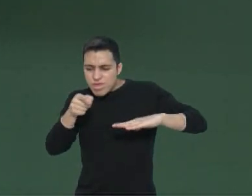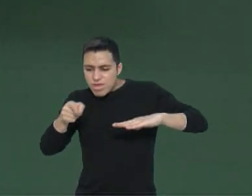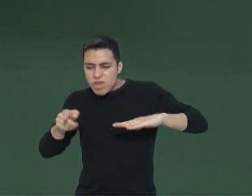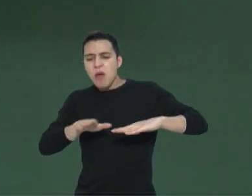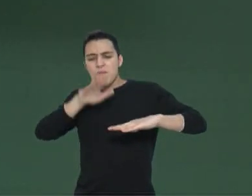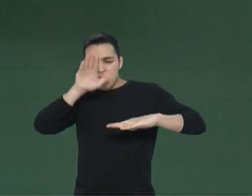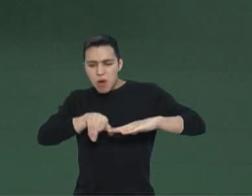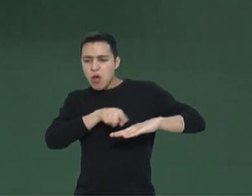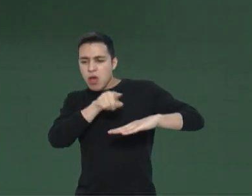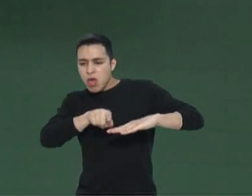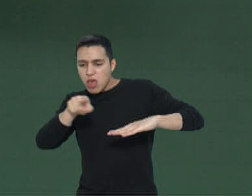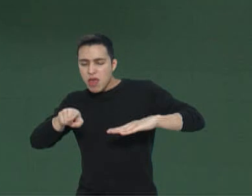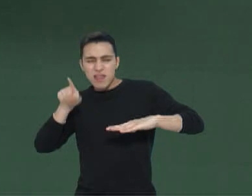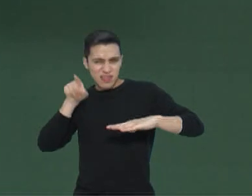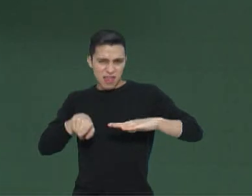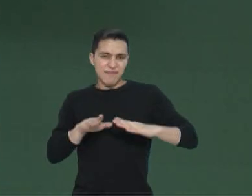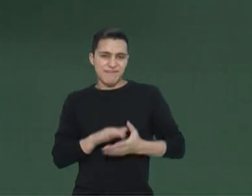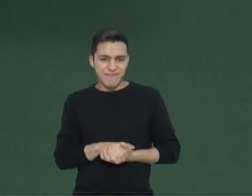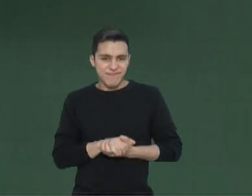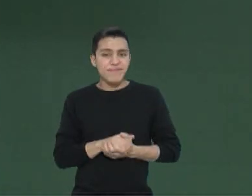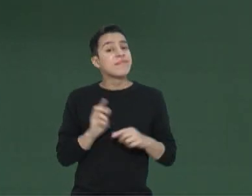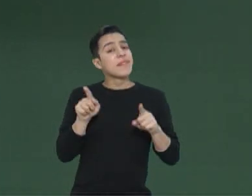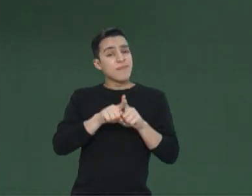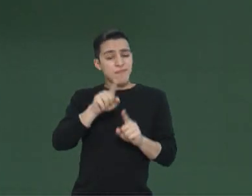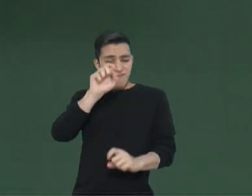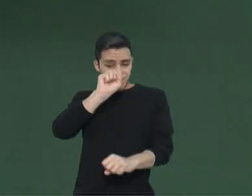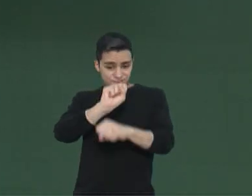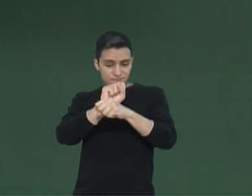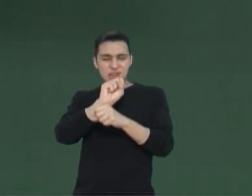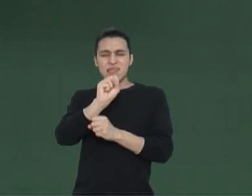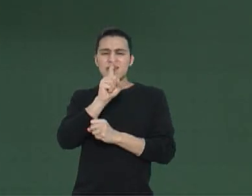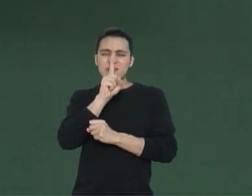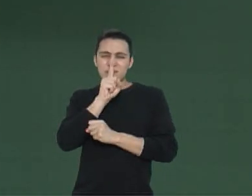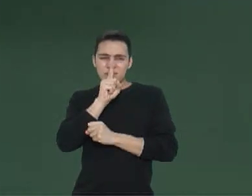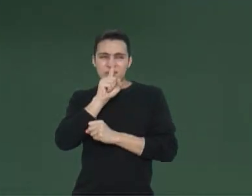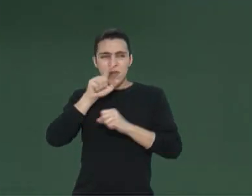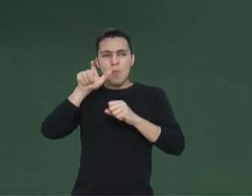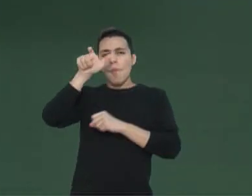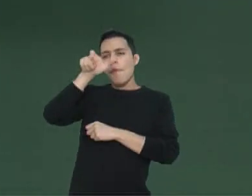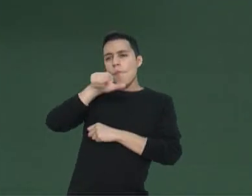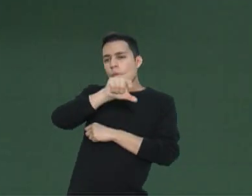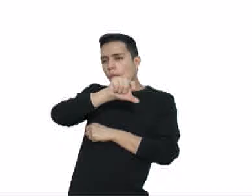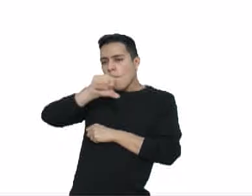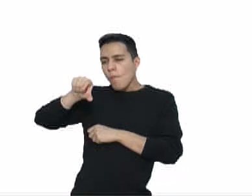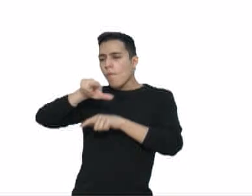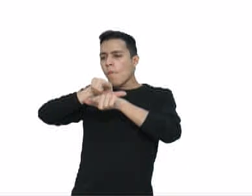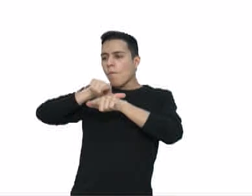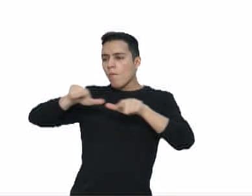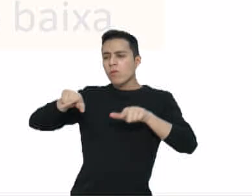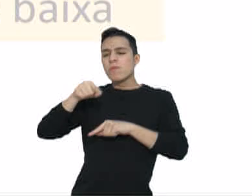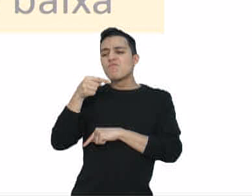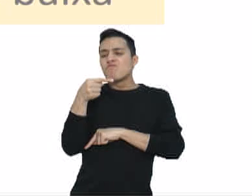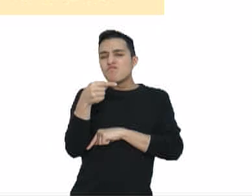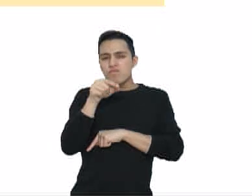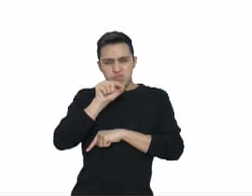pulsação. Temos o silêncio, que vai ser marcado pelo retângulo em branco com um tracinho bem pequeno.